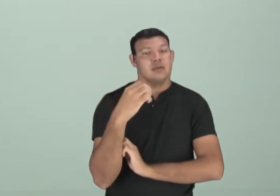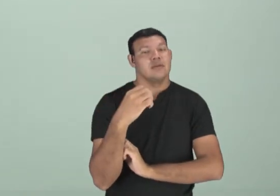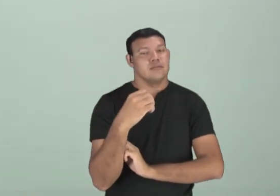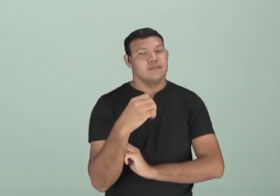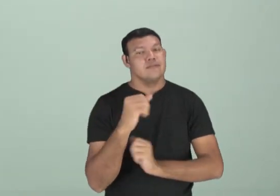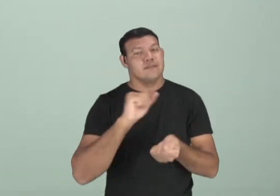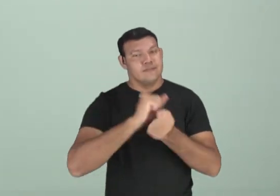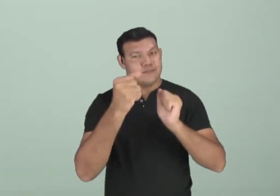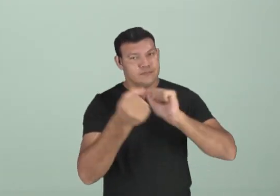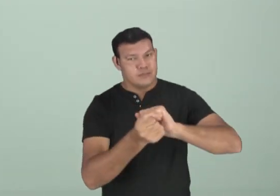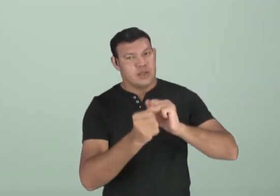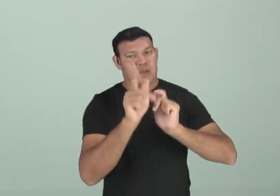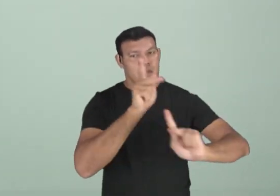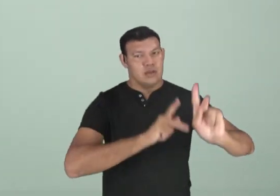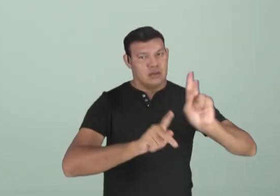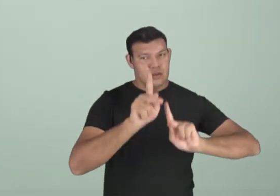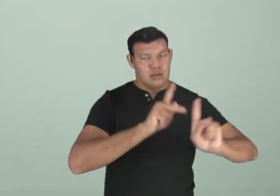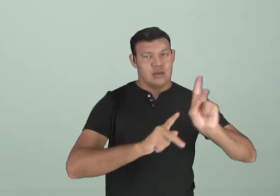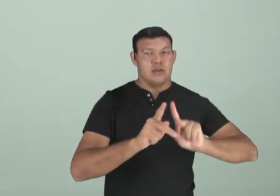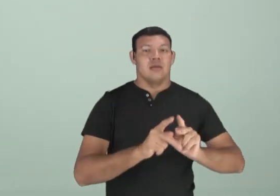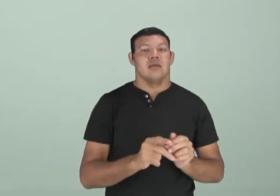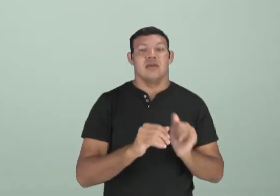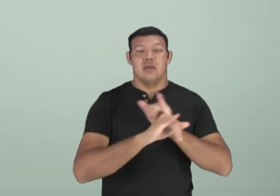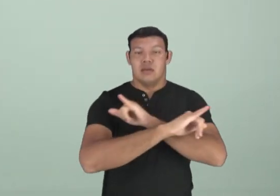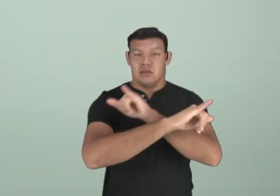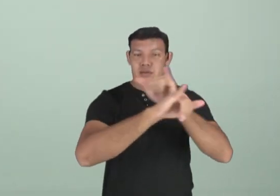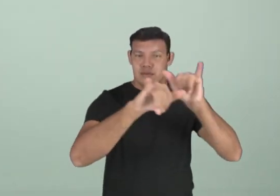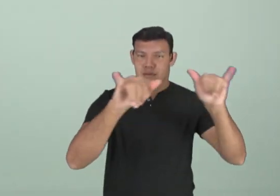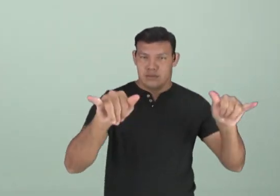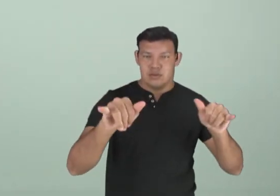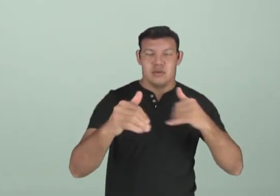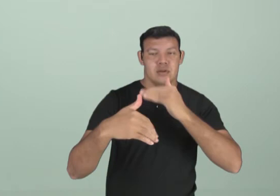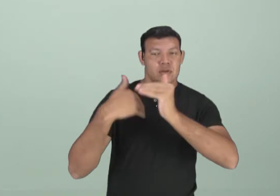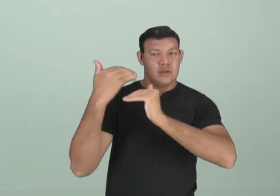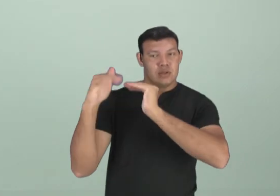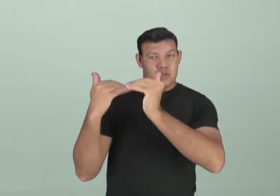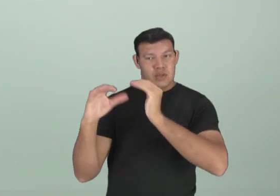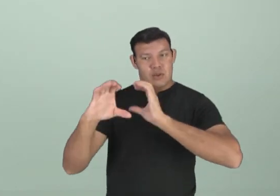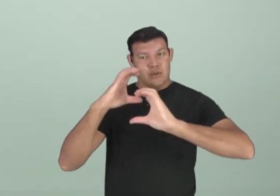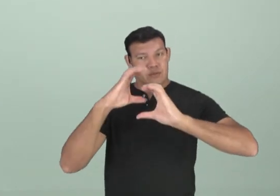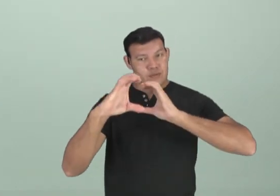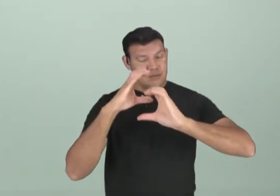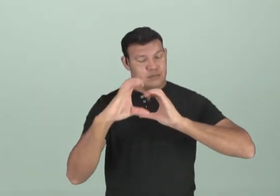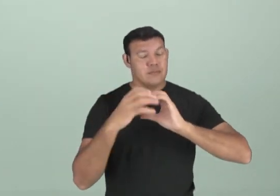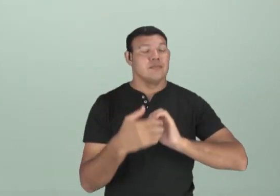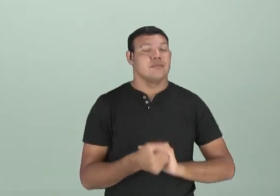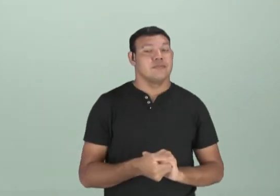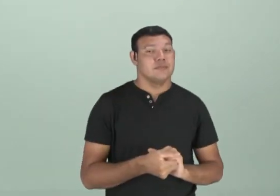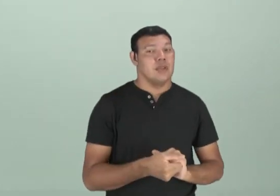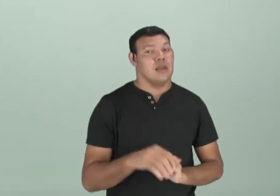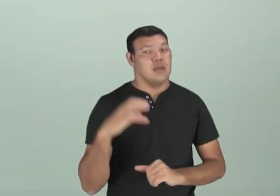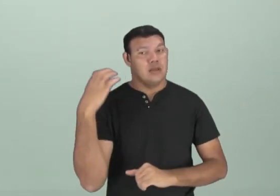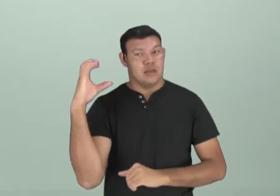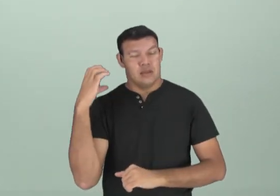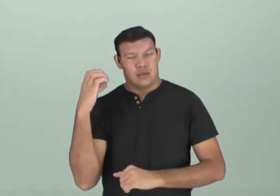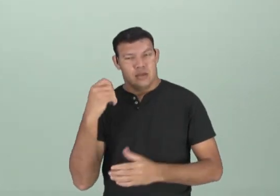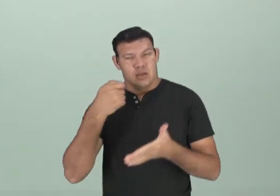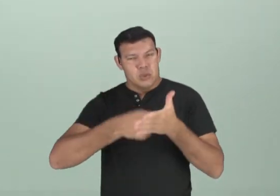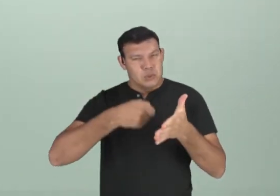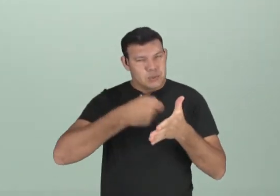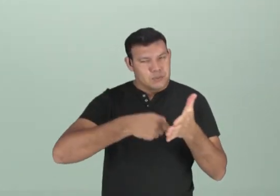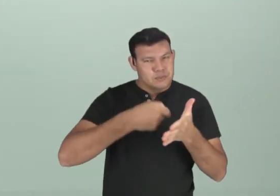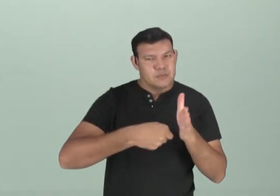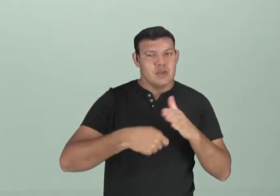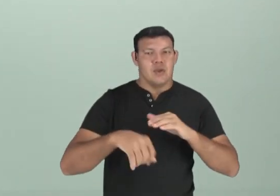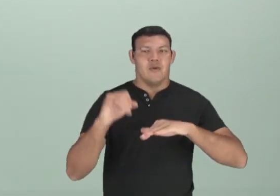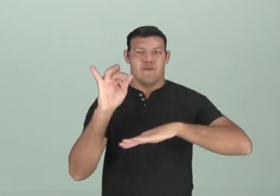população, informar, desenvolver essa comunicação da ciência, que traz uma linguagem mais rebuscada, uma